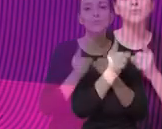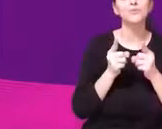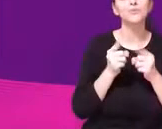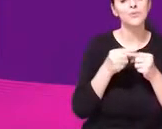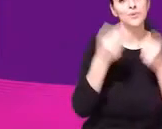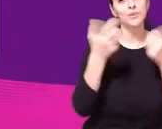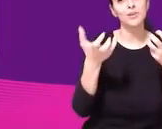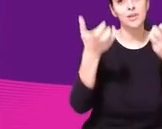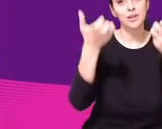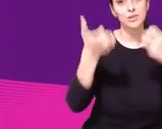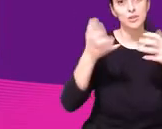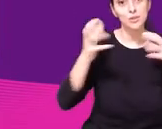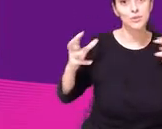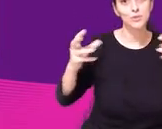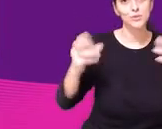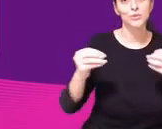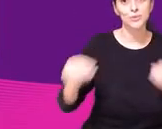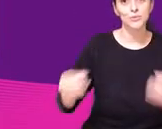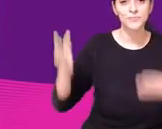tudo que está aqui.